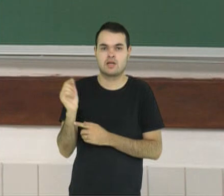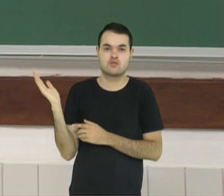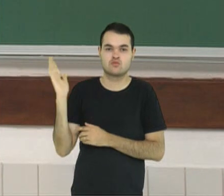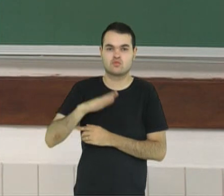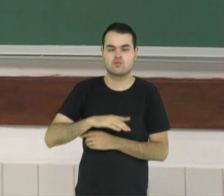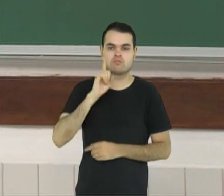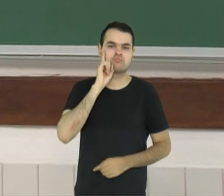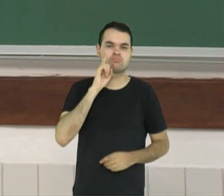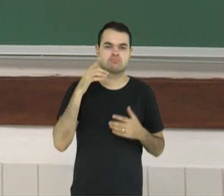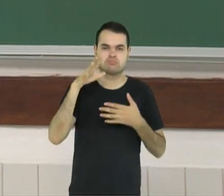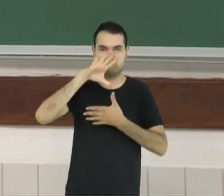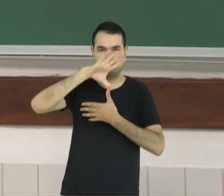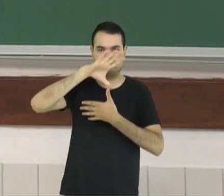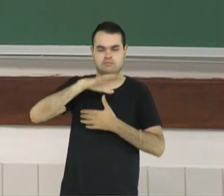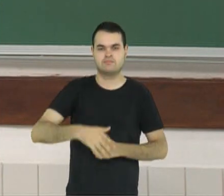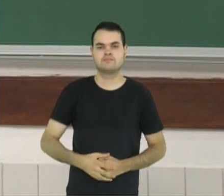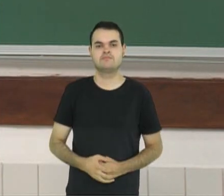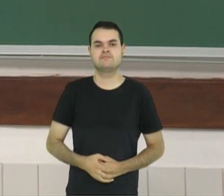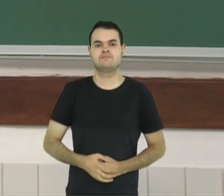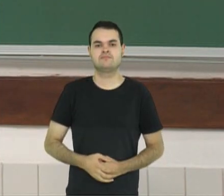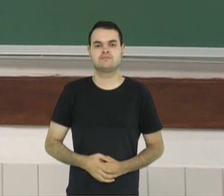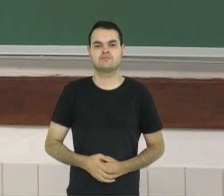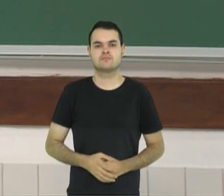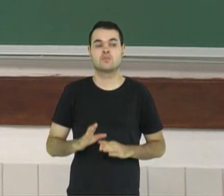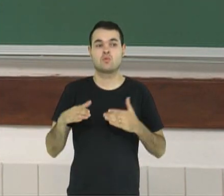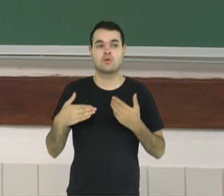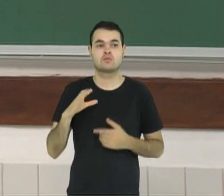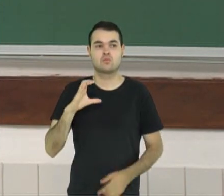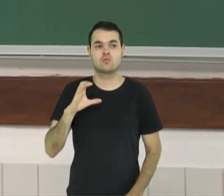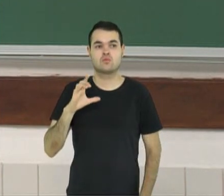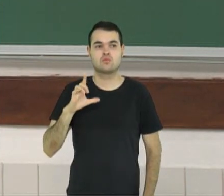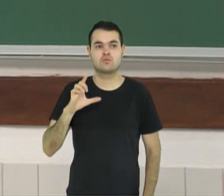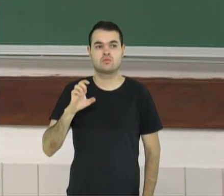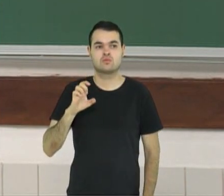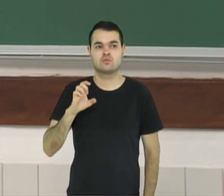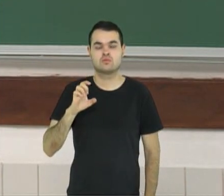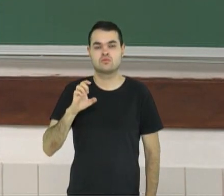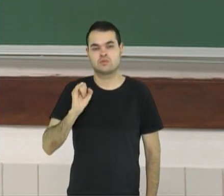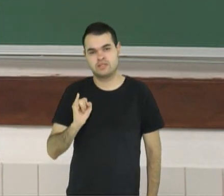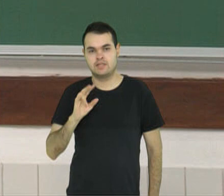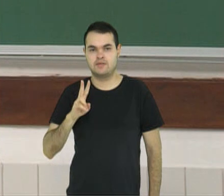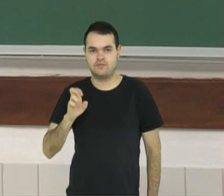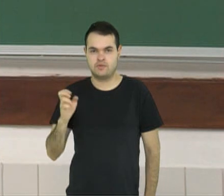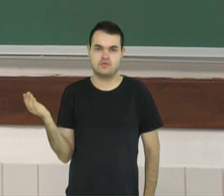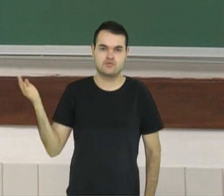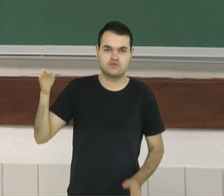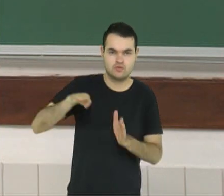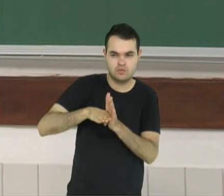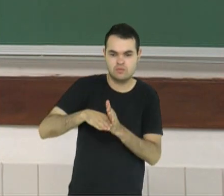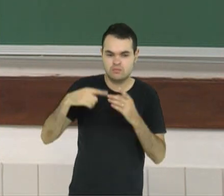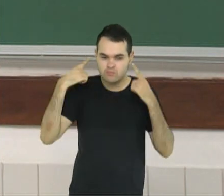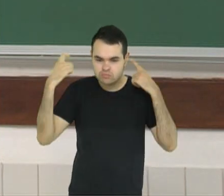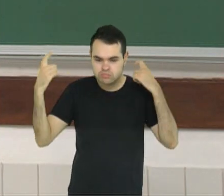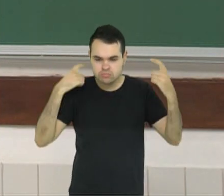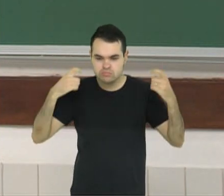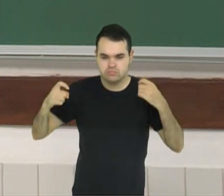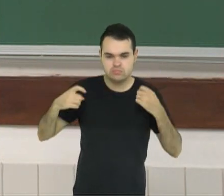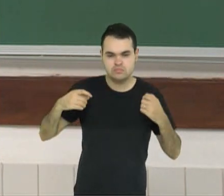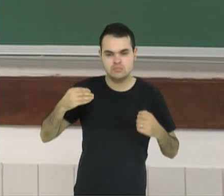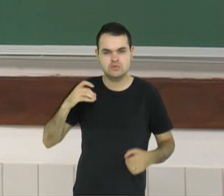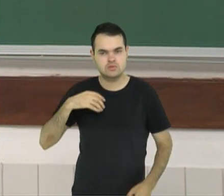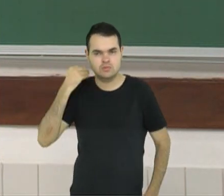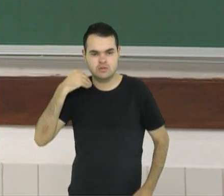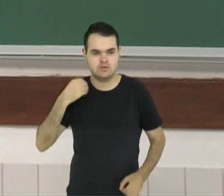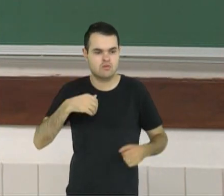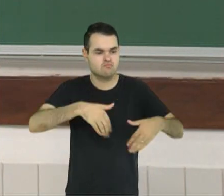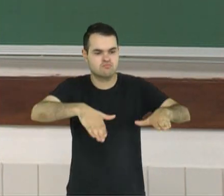para a América. Quando o Clive chegou na América, ele já tinha muita experiência com som, ele via que as pessoas estavam lá, os jovens estavam